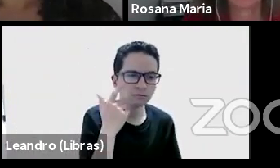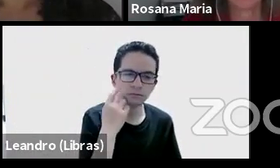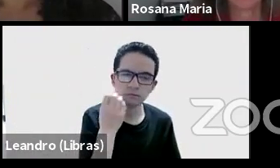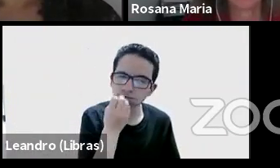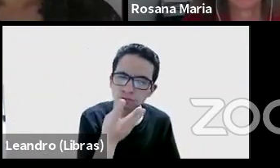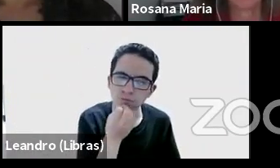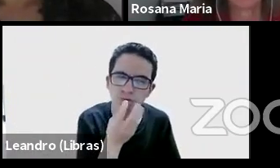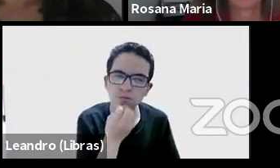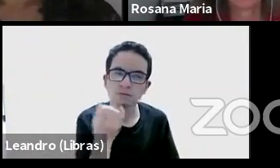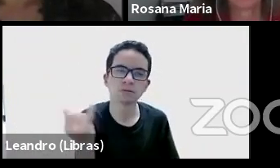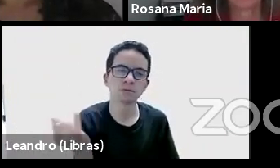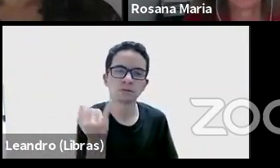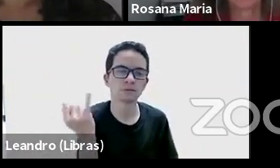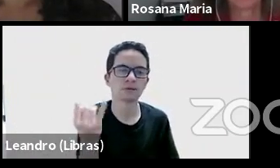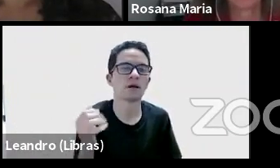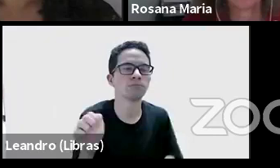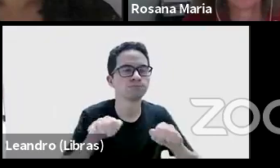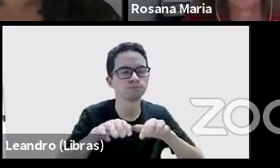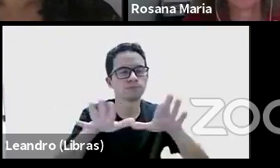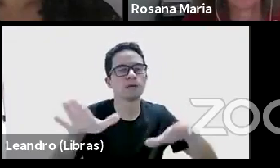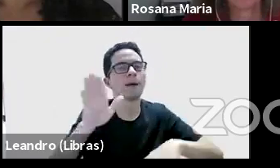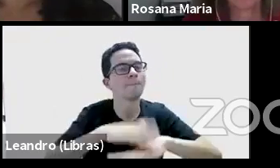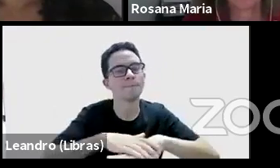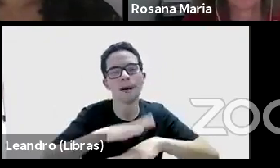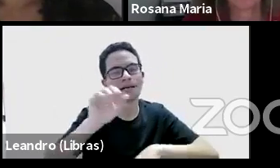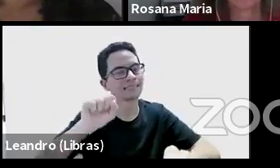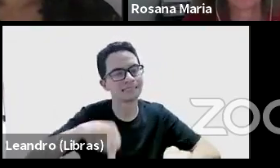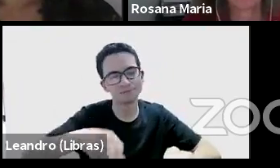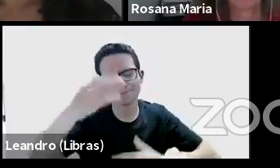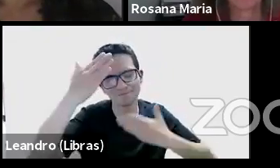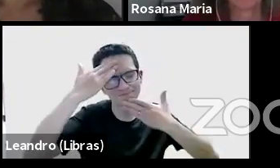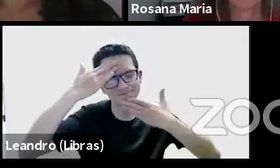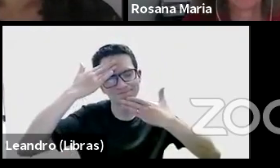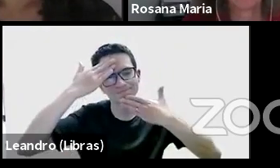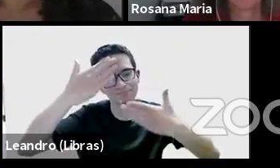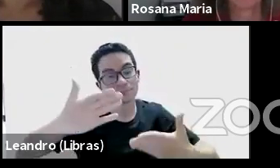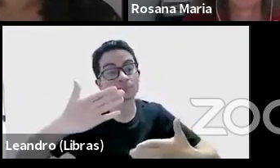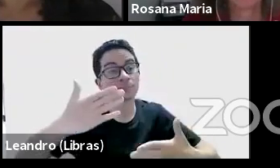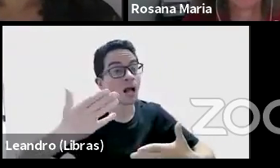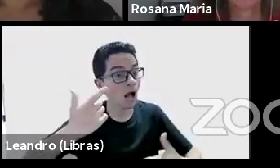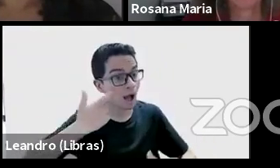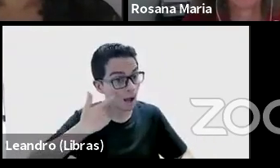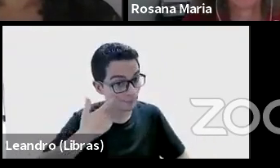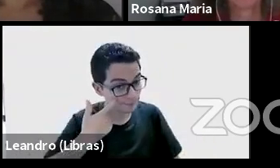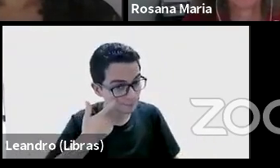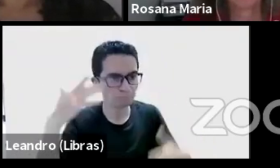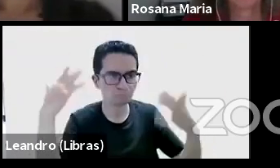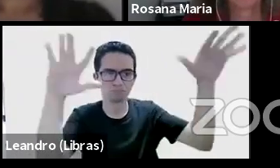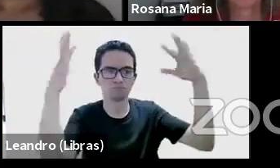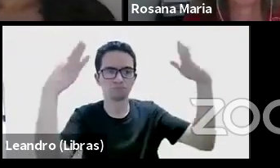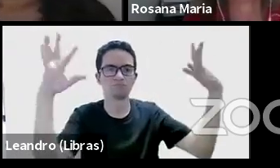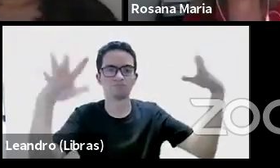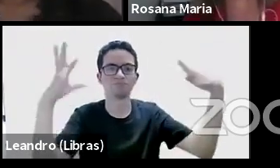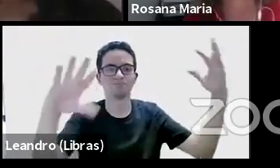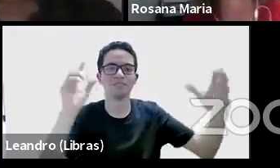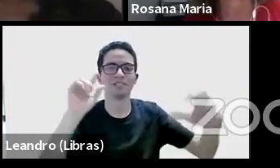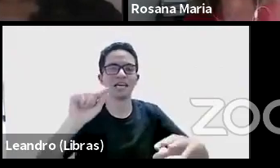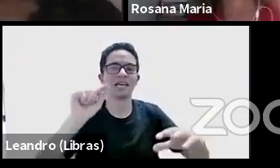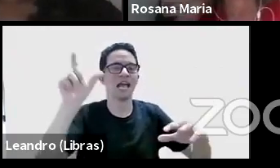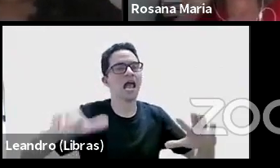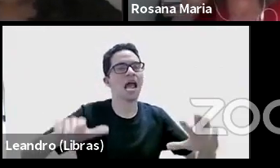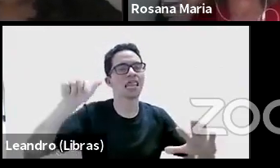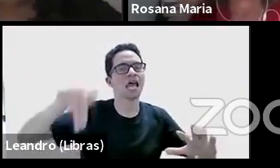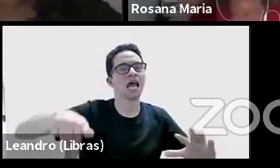gente vai reverberar isso por aí ainda. Muito obrigada. Gente, salva de palmas para o nosso querido